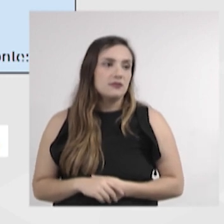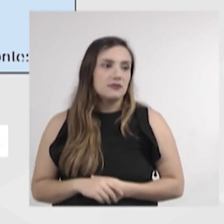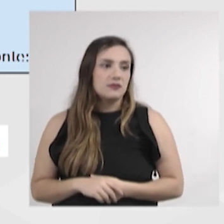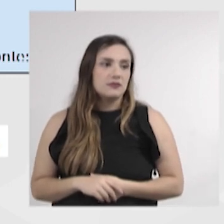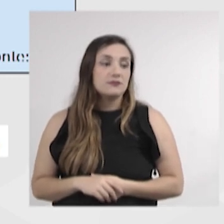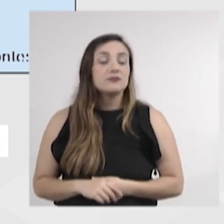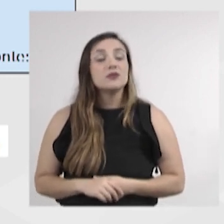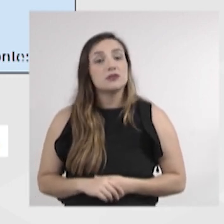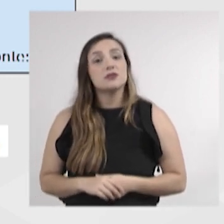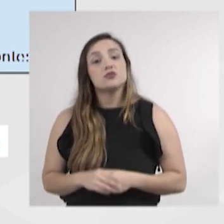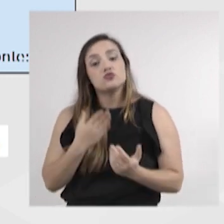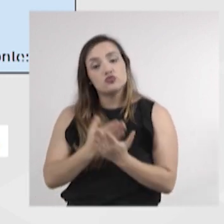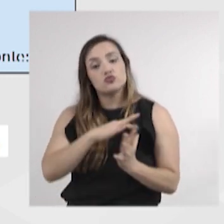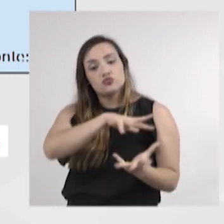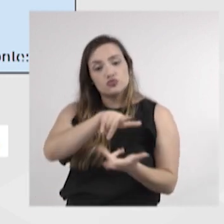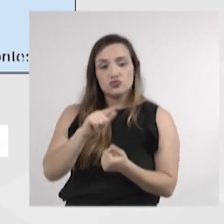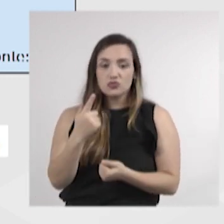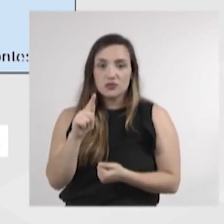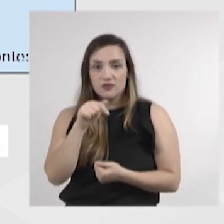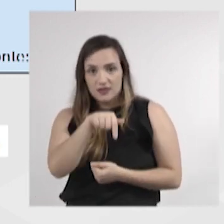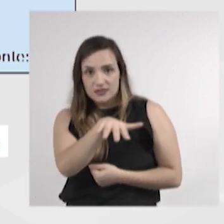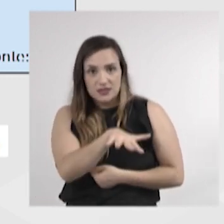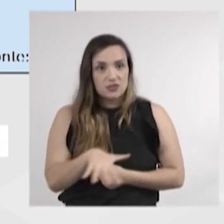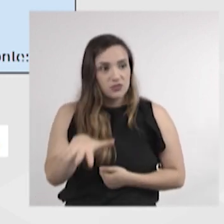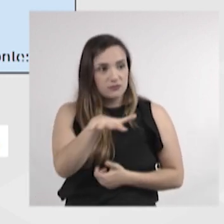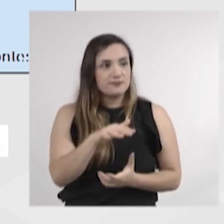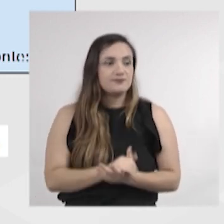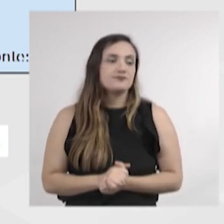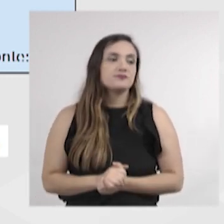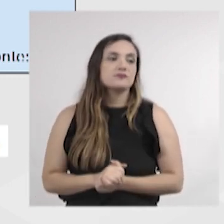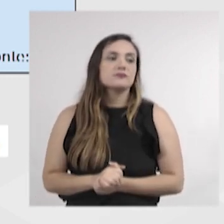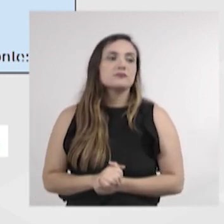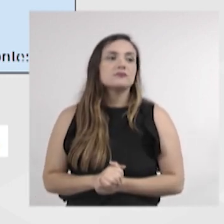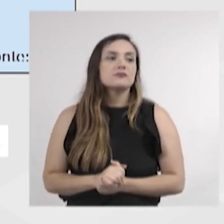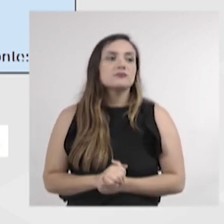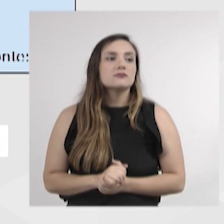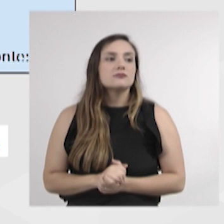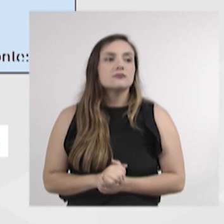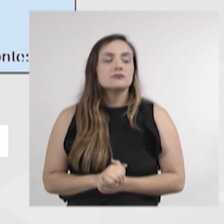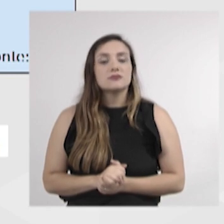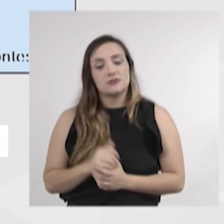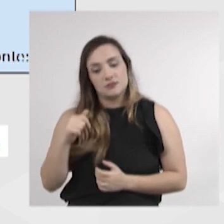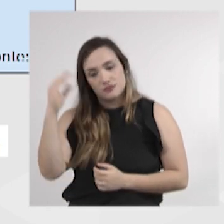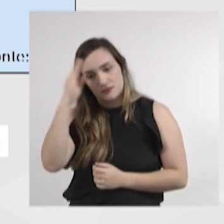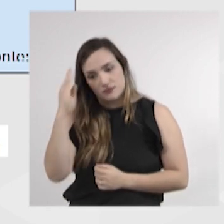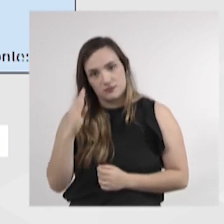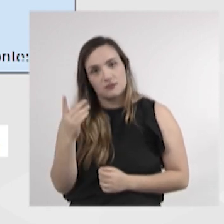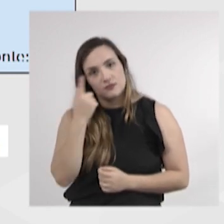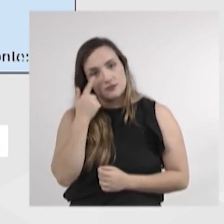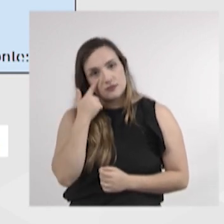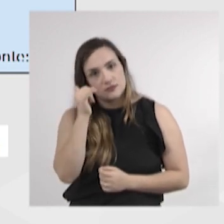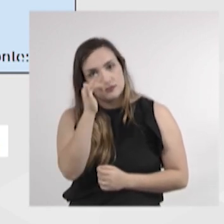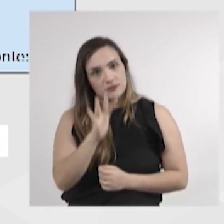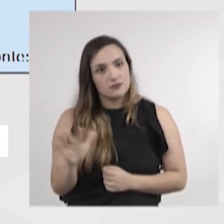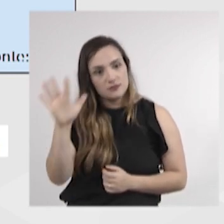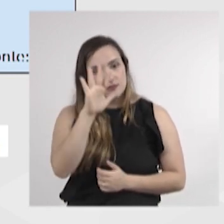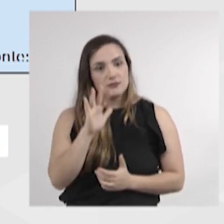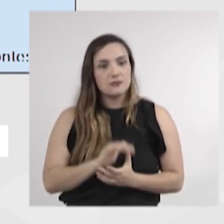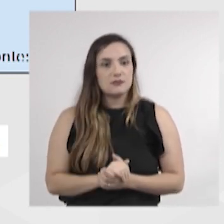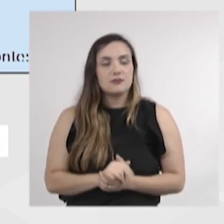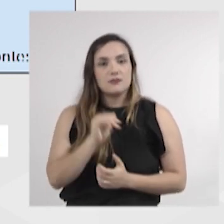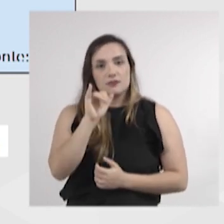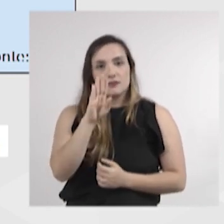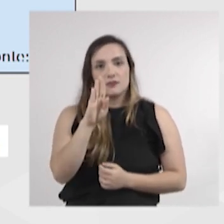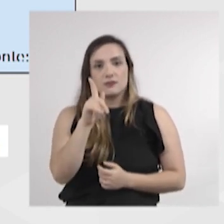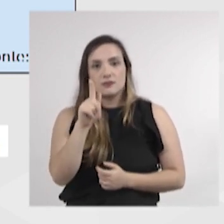Geologia da região monitorada. A gente vê ali, ó, que, ó, enquanto nós temos ali, ó, do lado brasileiro, isso aí é um mapa do